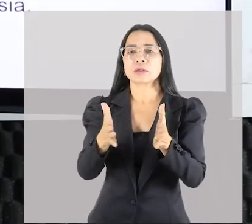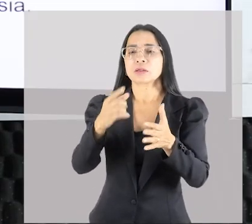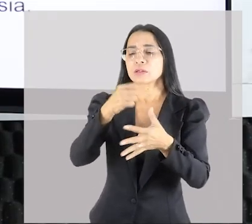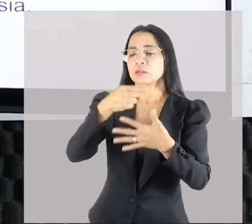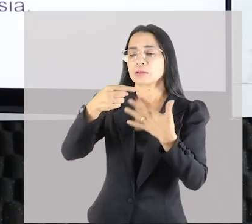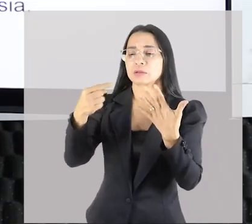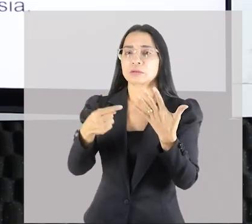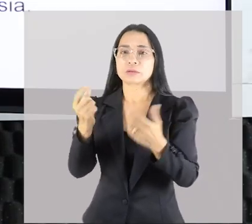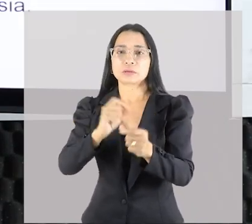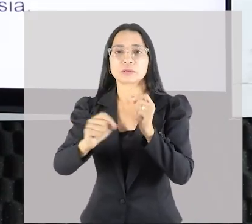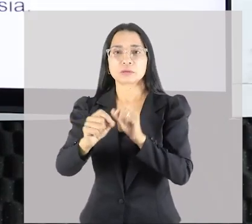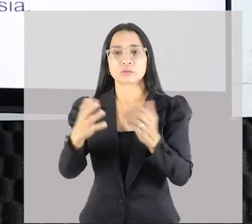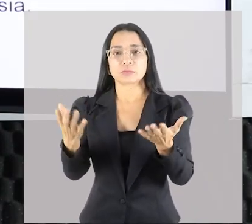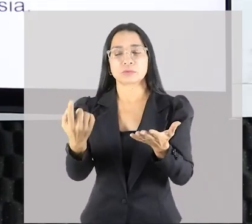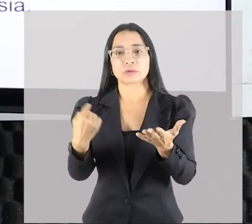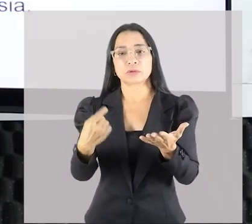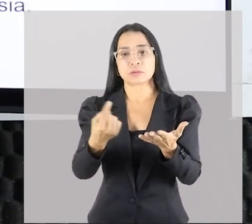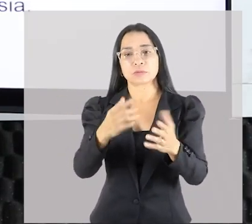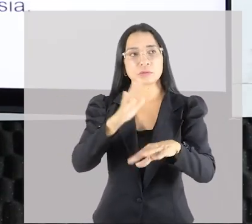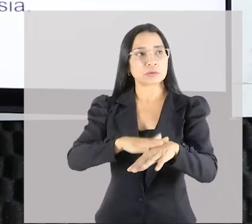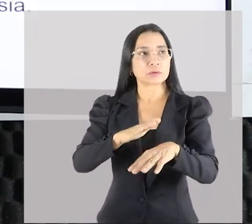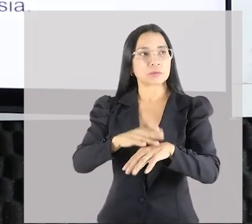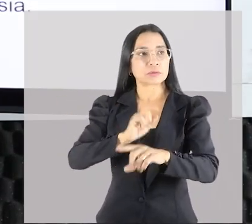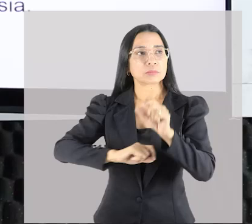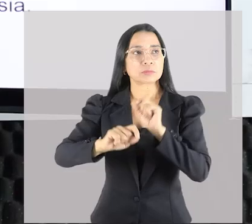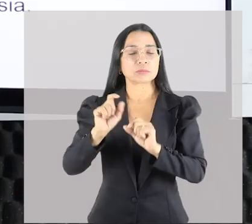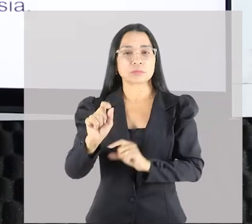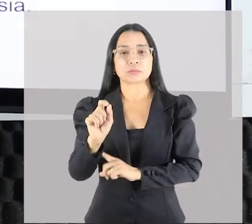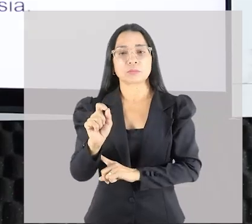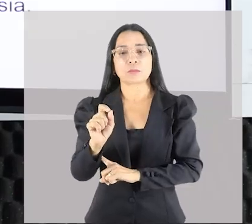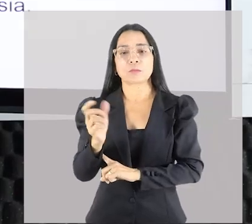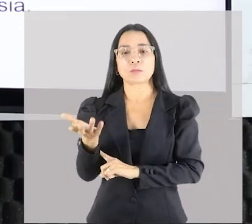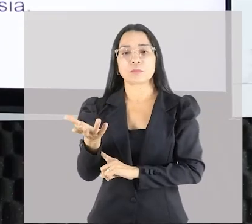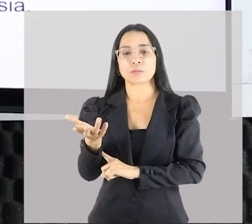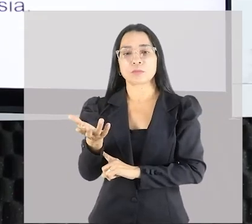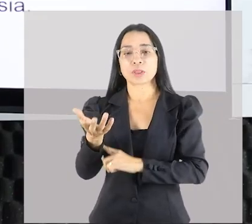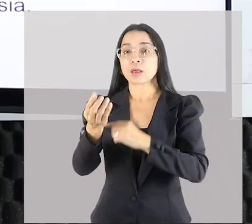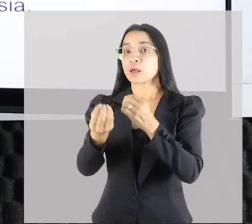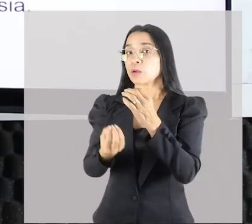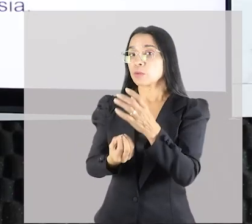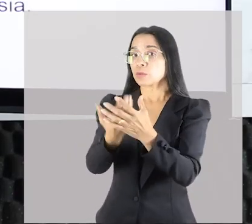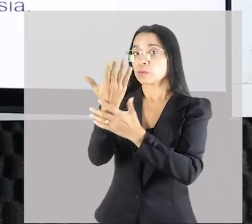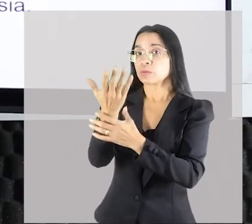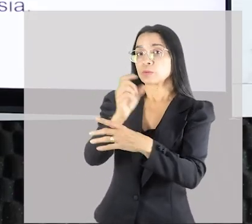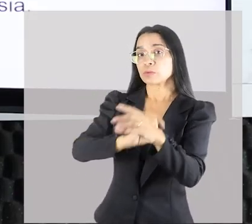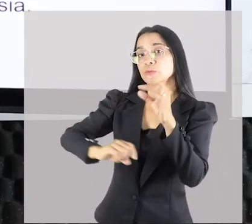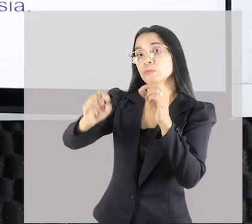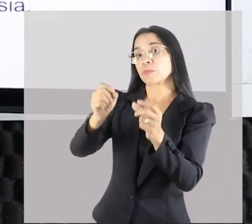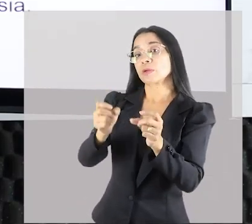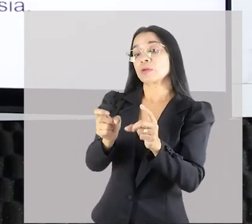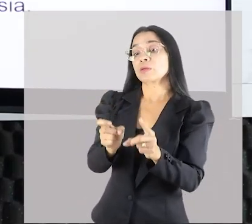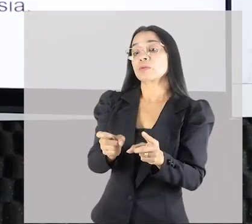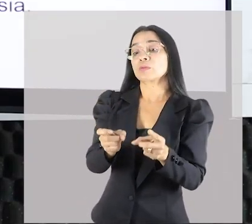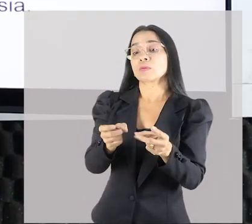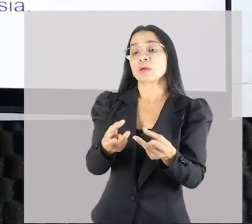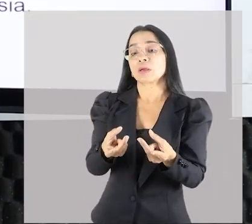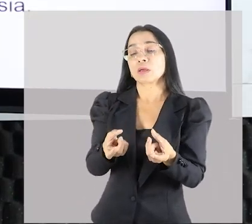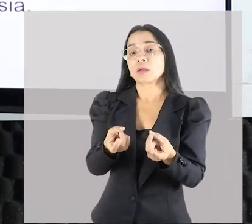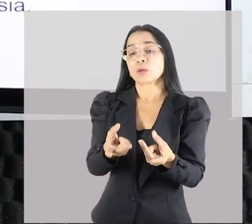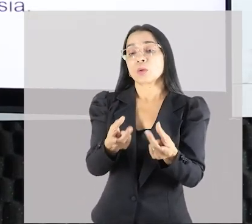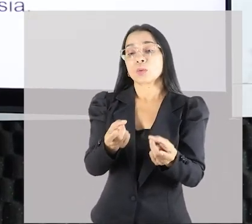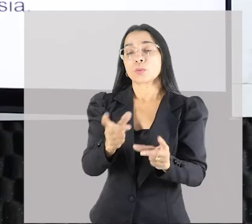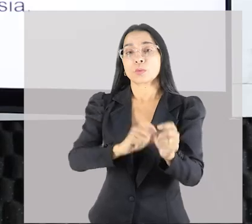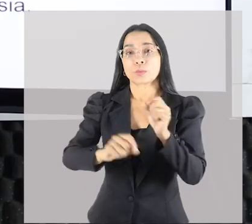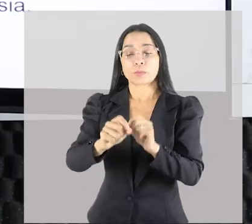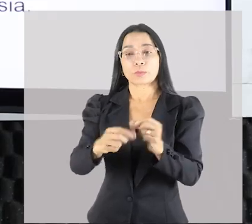que nós, convencionalmente, na história, chamamos de um ressurgimento do comércio, ou um